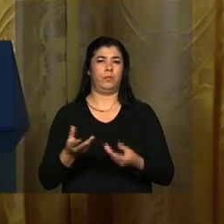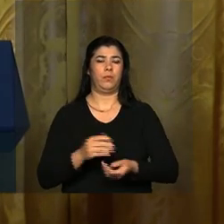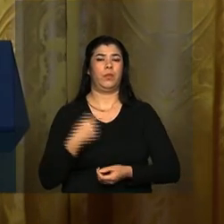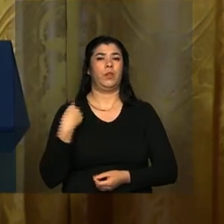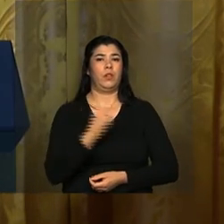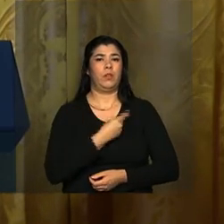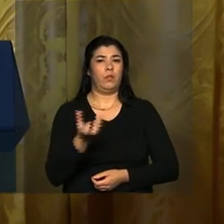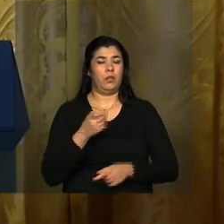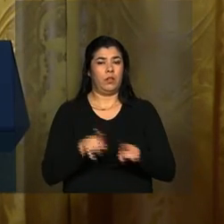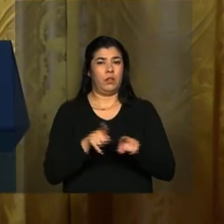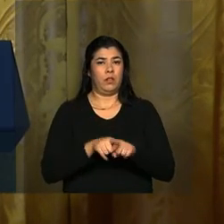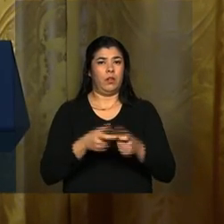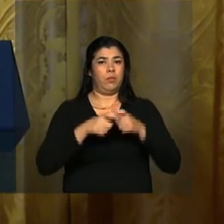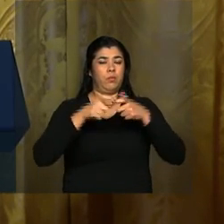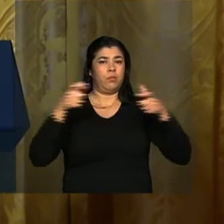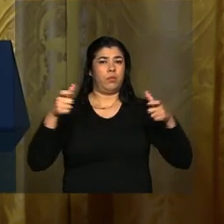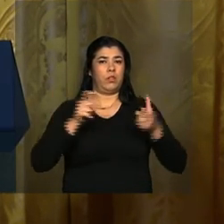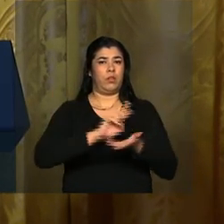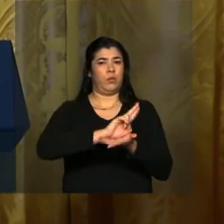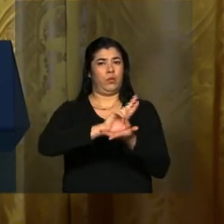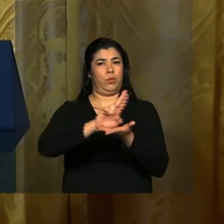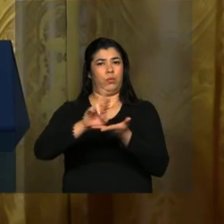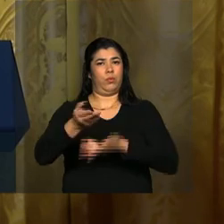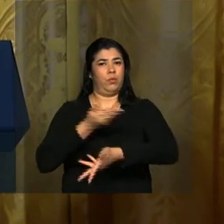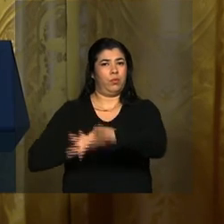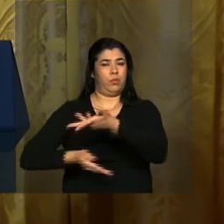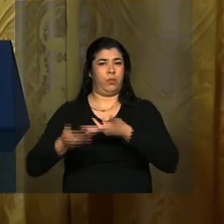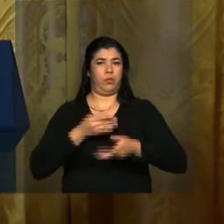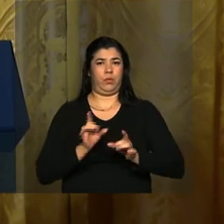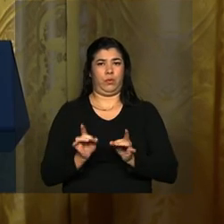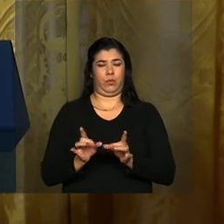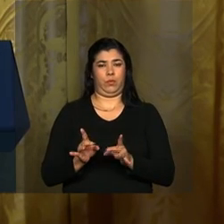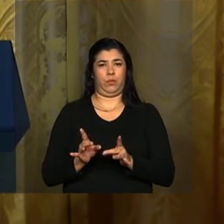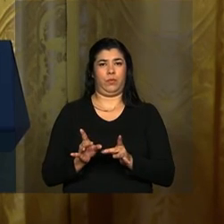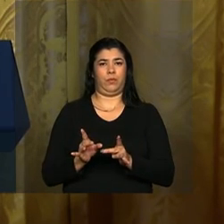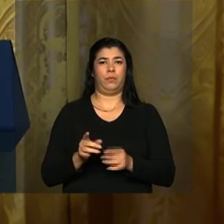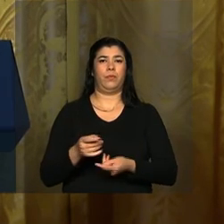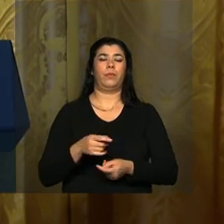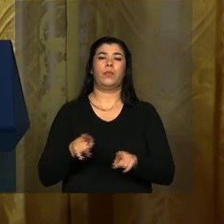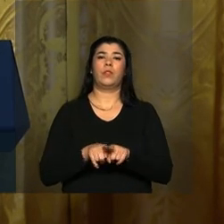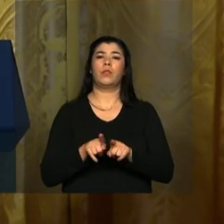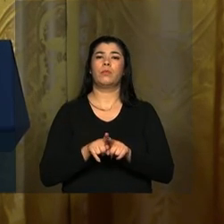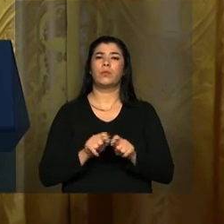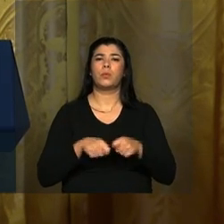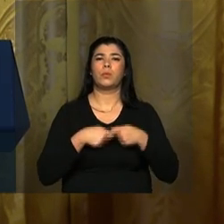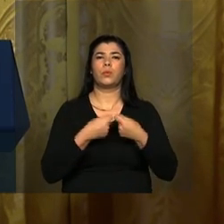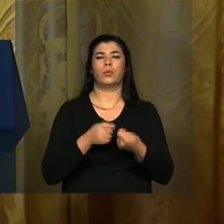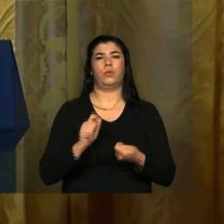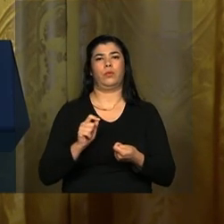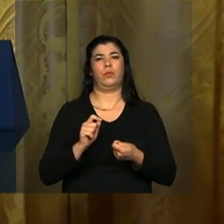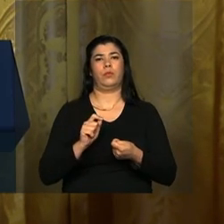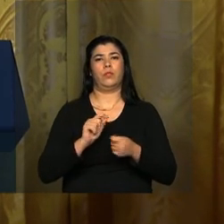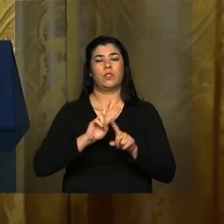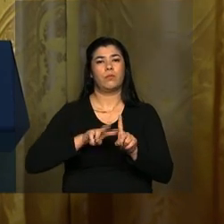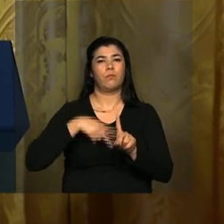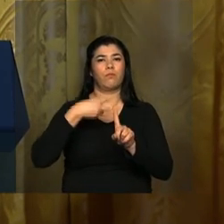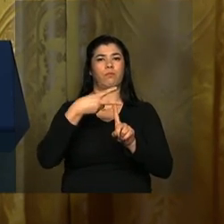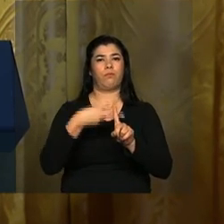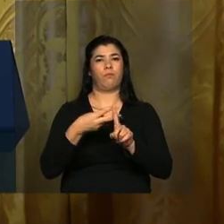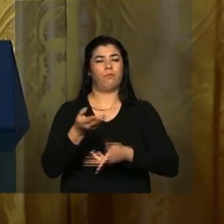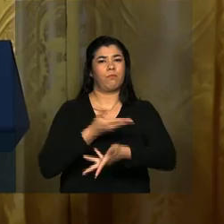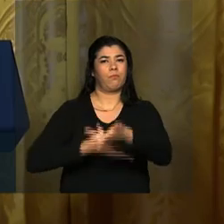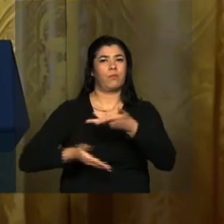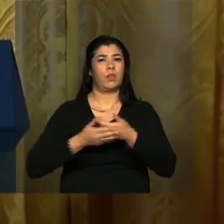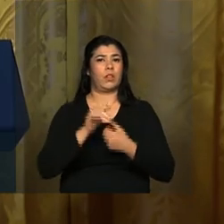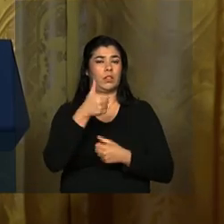queremos ampliar e diversificar nossas trocas e nosso desafio é dobrar a corrente de comércio em uma